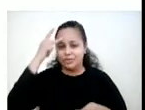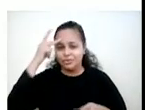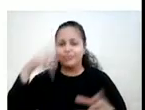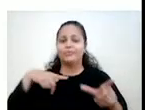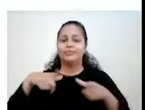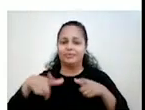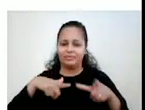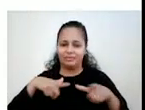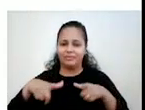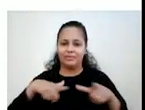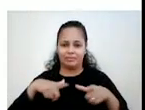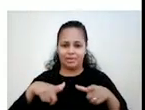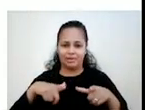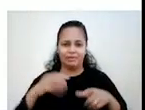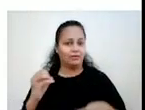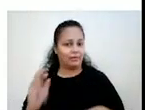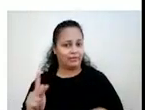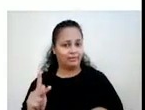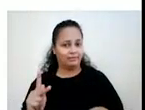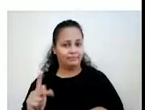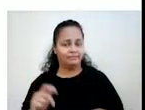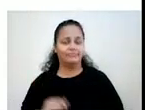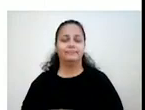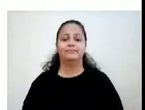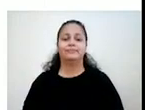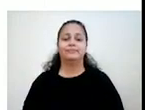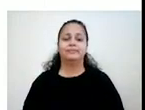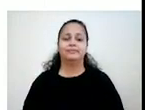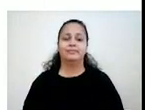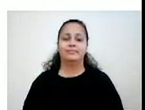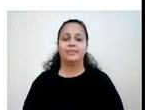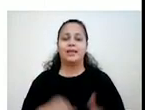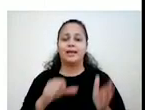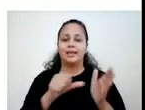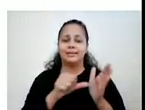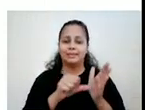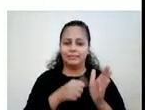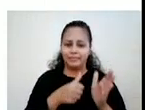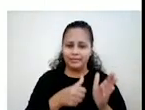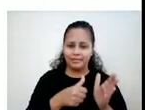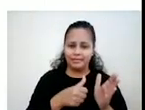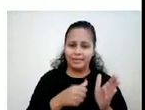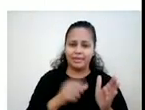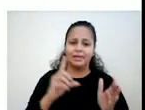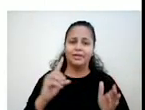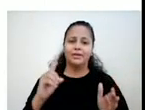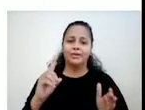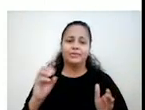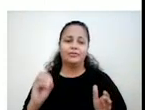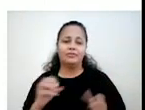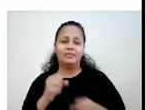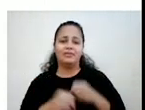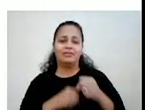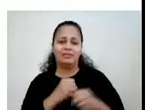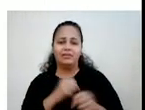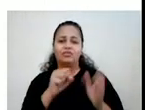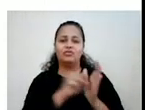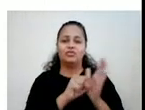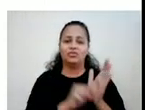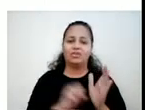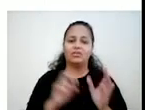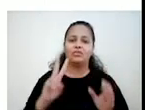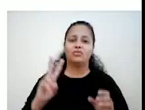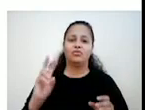operários empregados por elas. Correto? Bom, nas primeiras décadas da industrialização, no